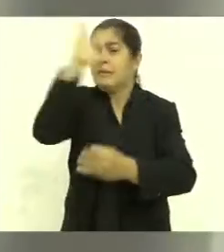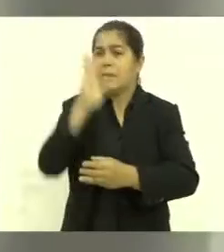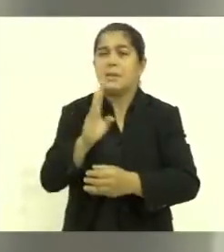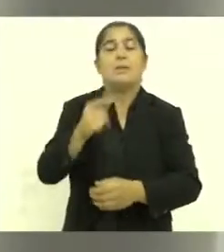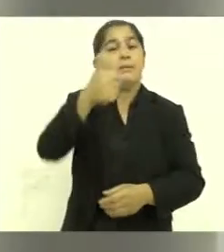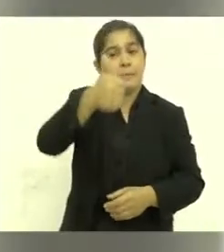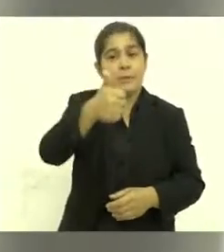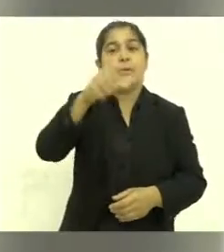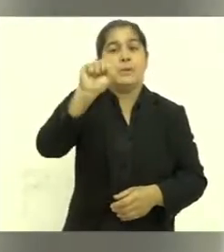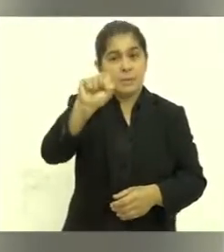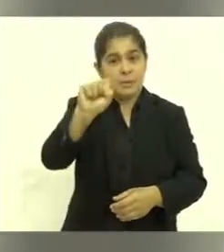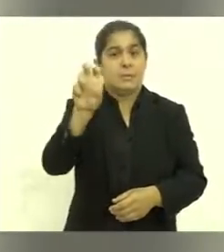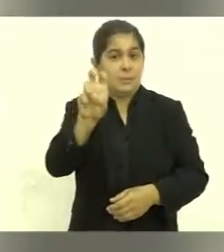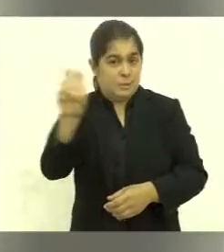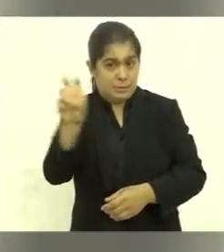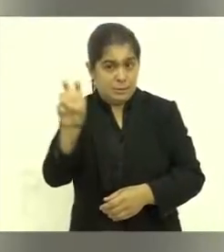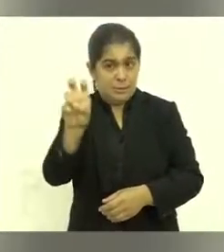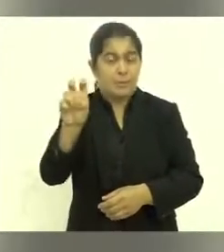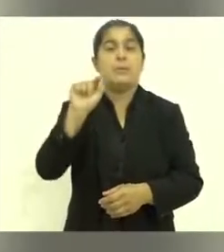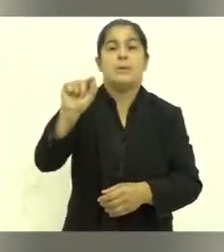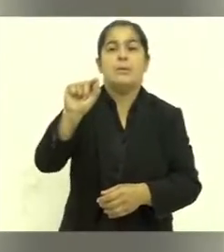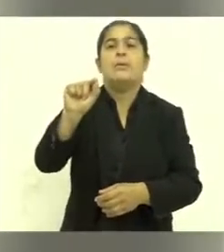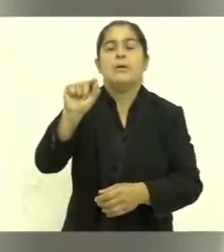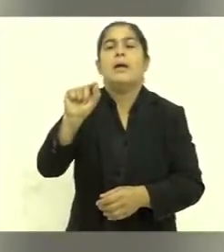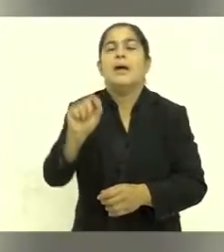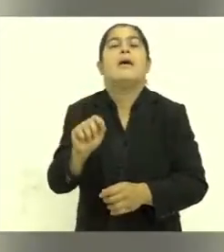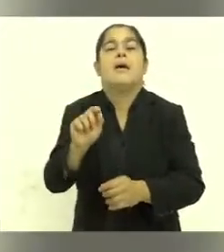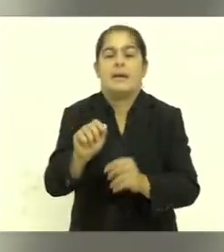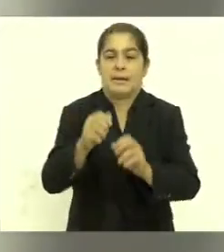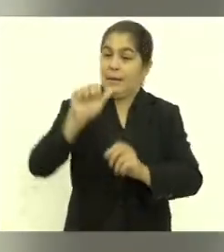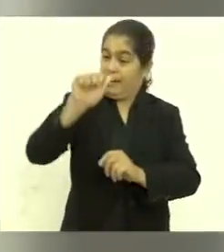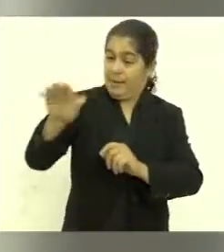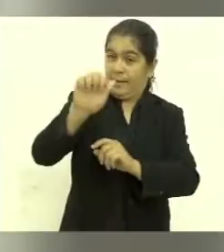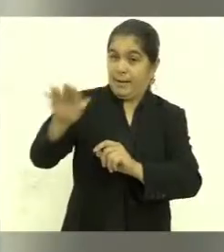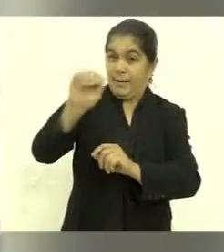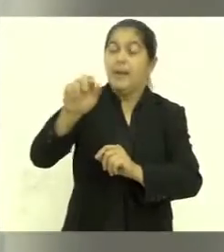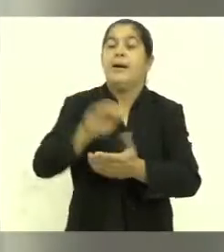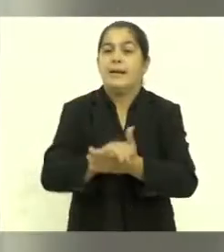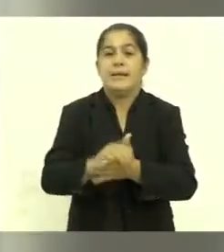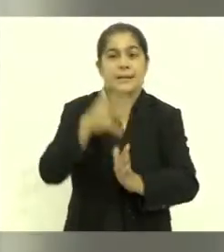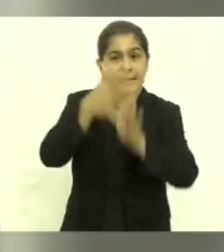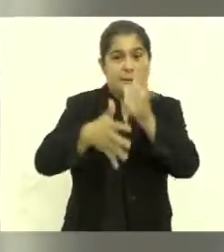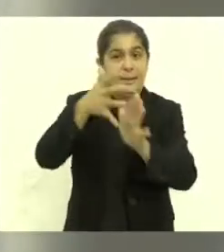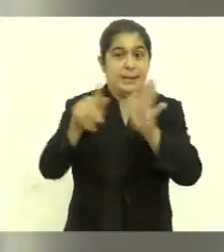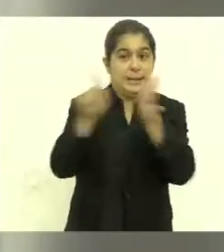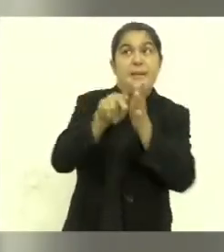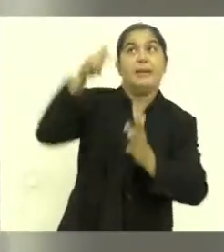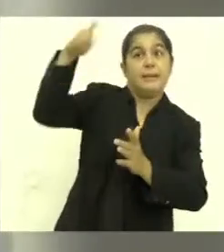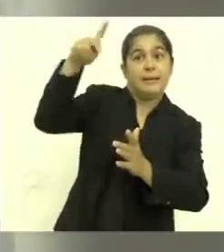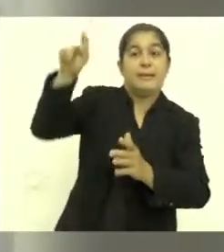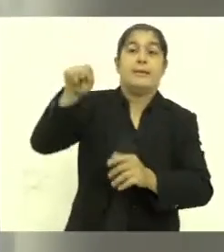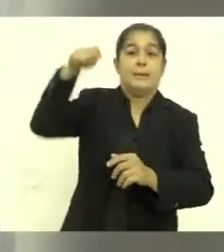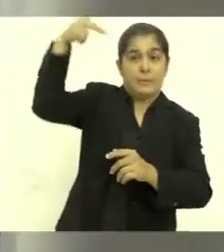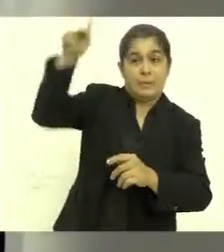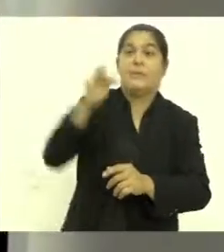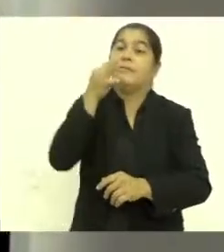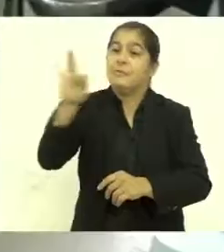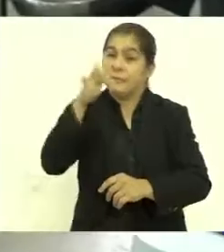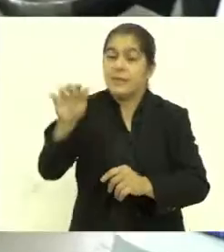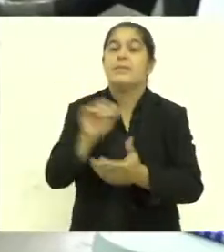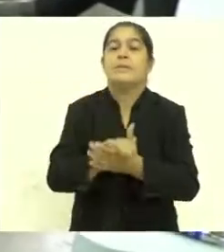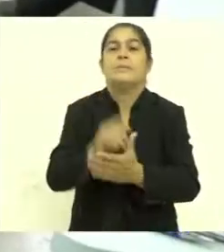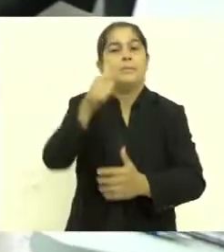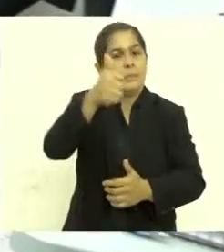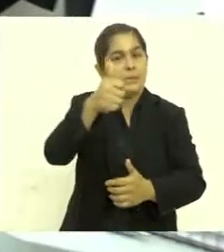de surdos chegou ao Brasil no ano de 1855, que usava o alfabeto manual e a língua de sinais da